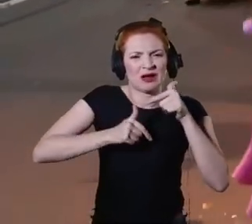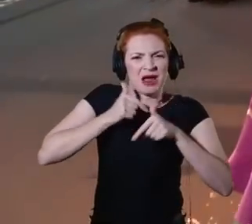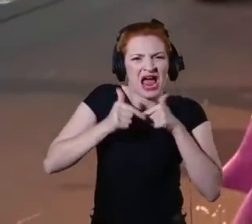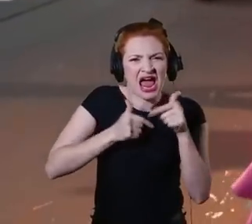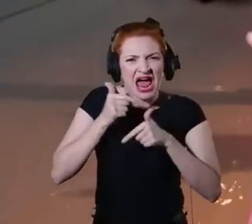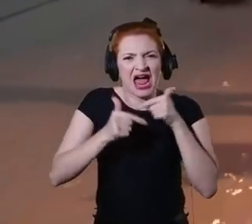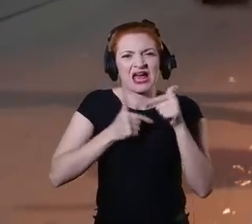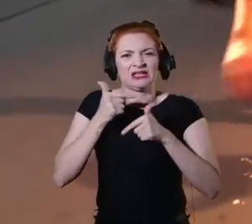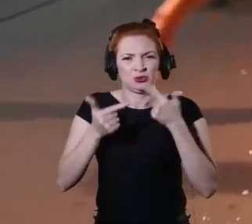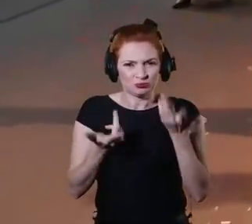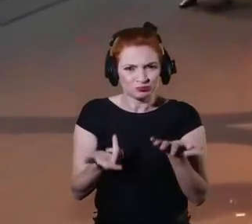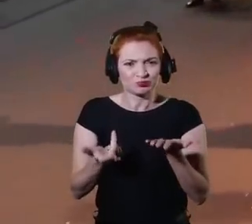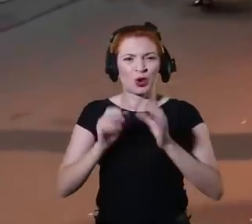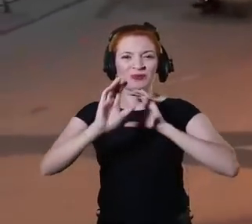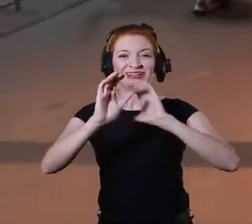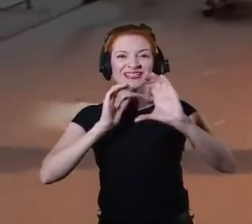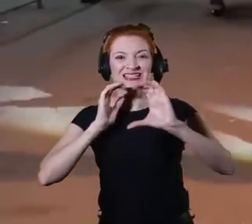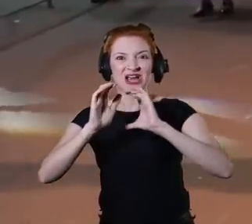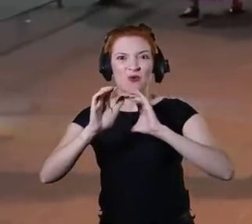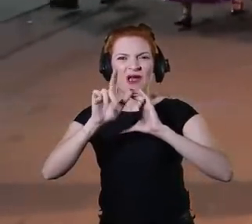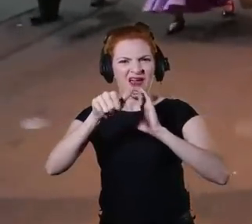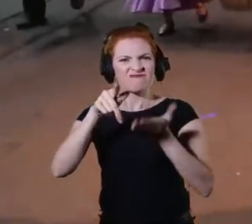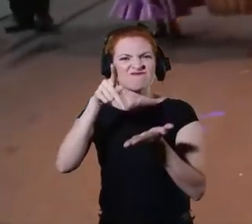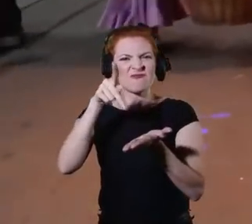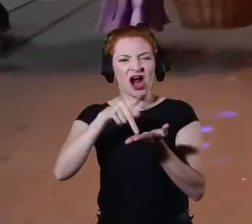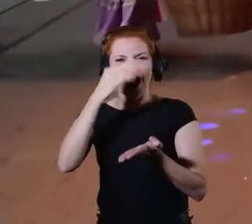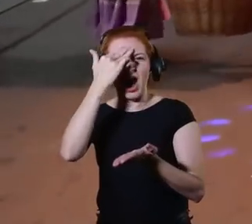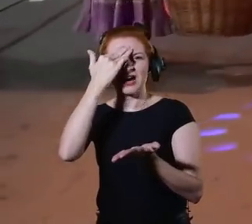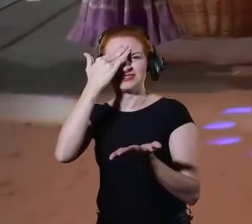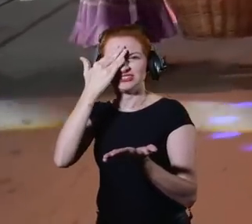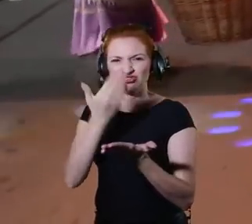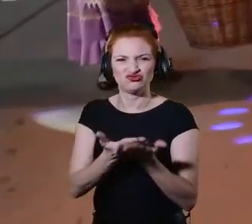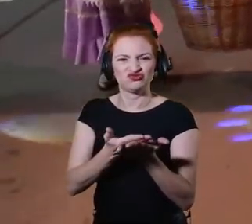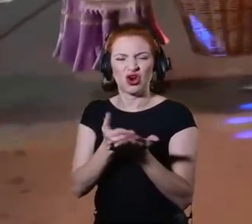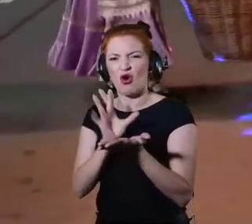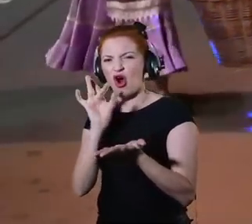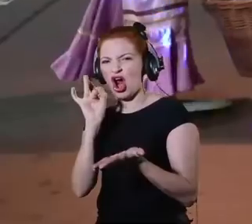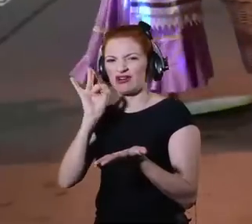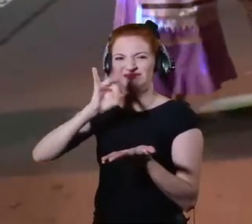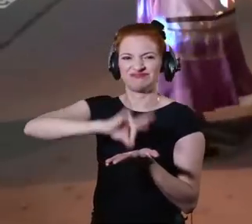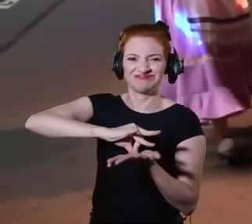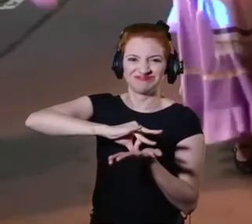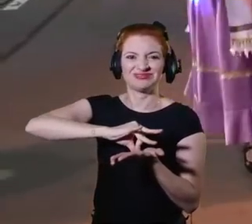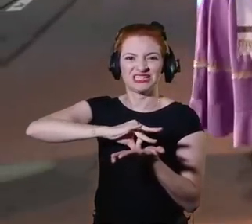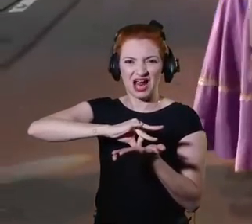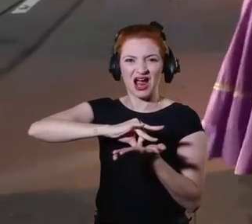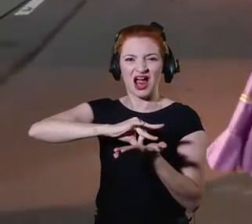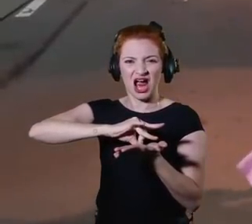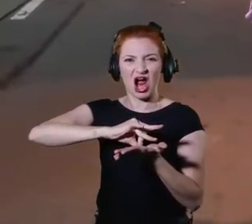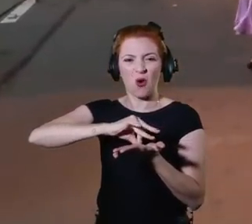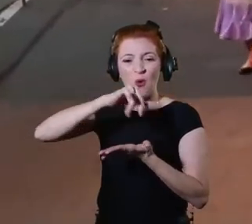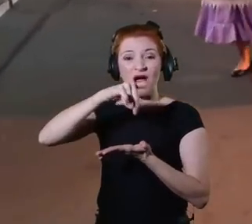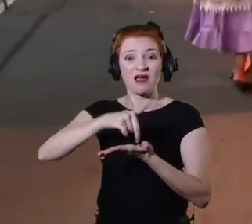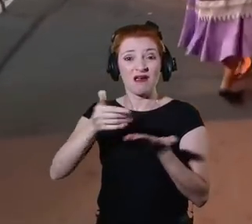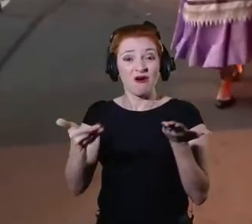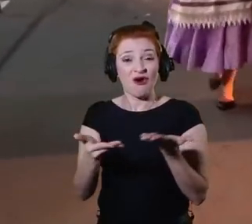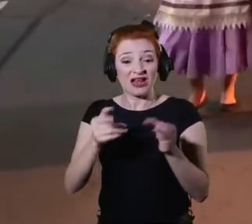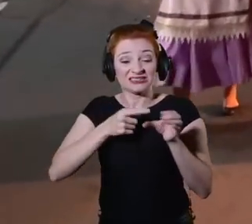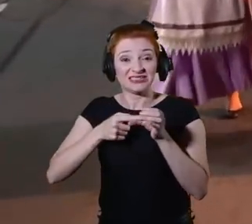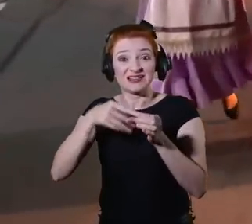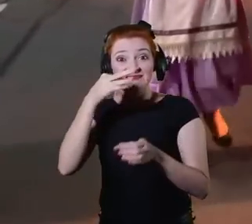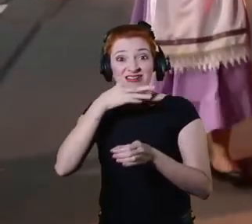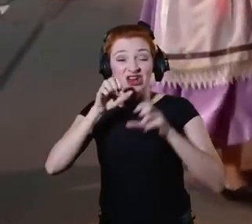trabalhadores de uma comunicação que acredita. De uma comunicação que Caxias do Sul manda para o mundo